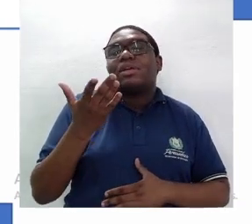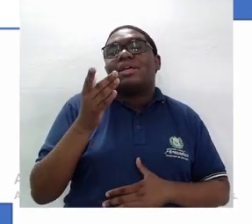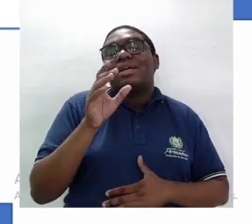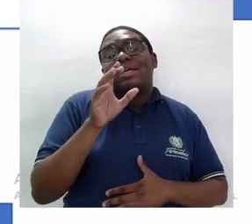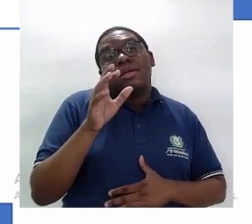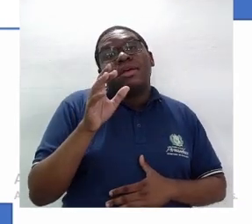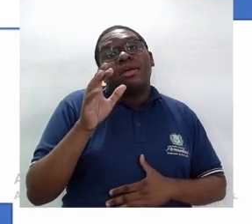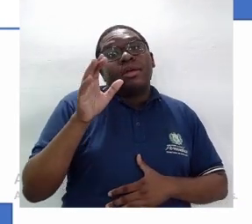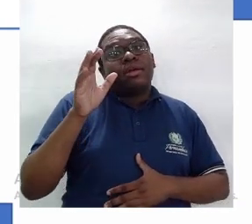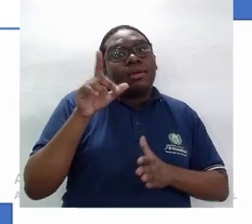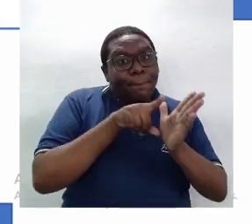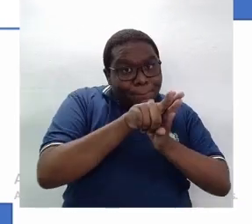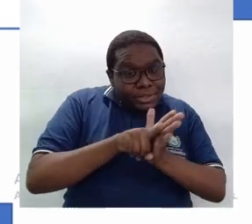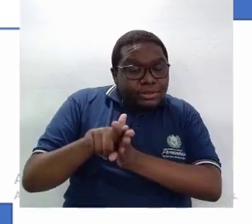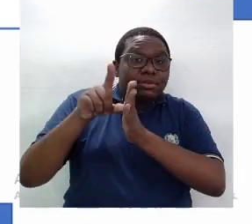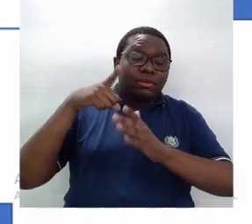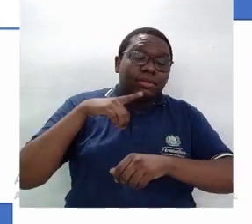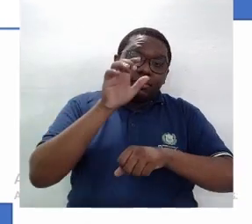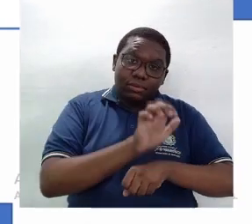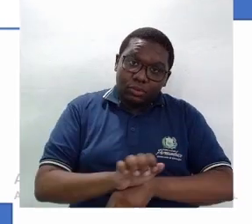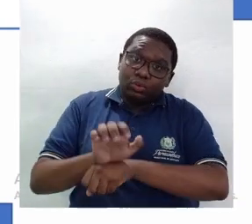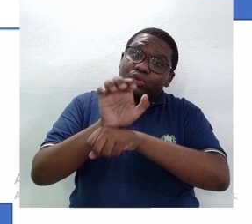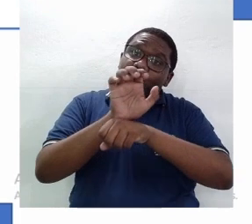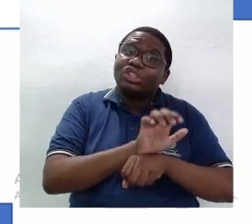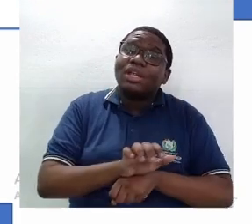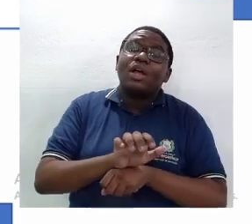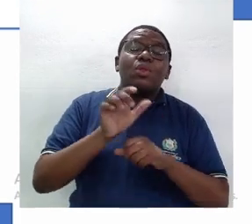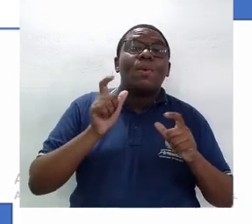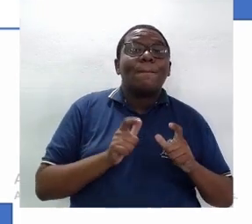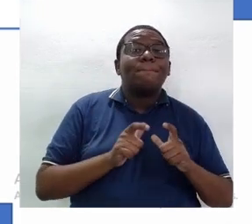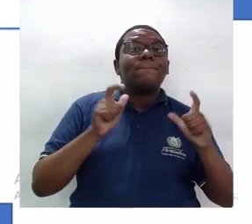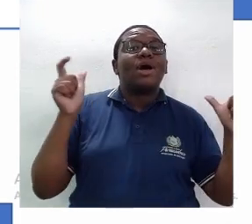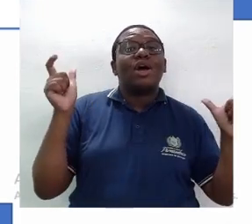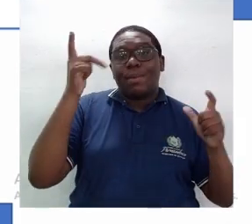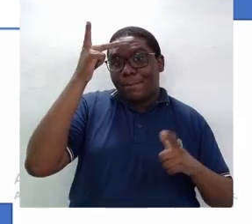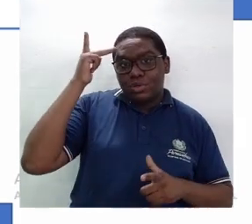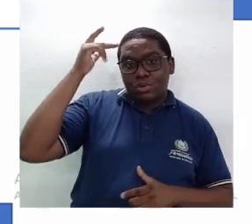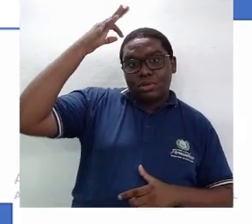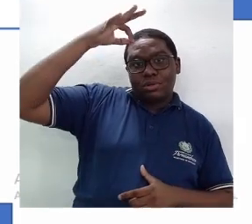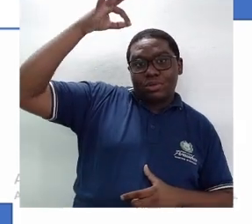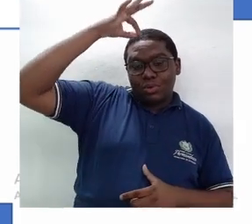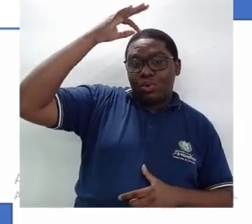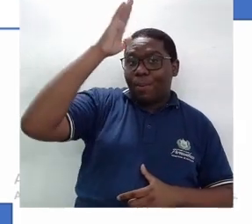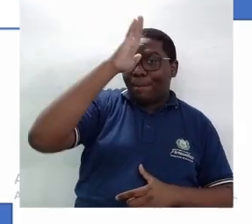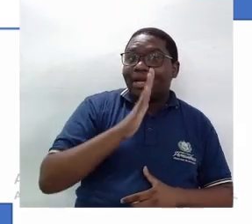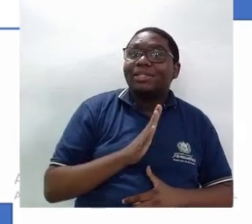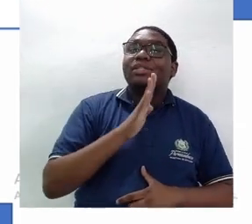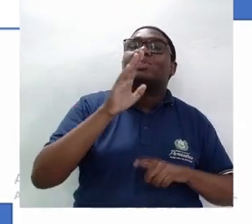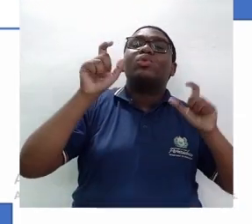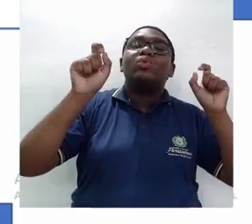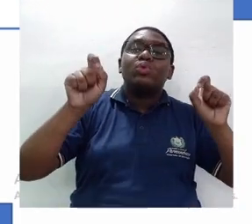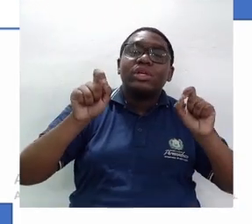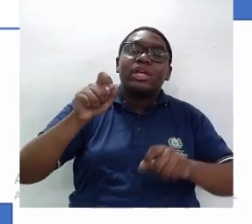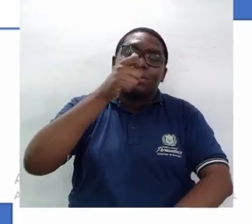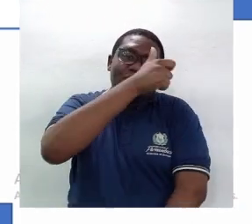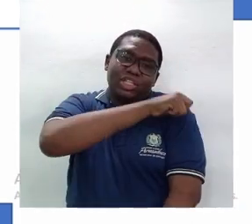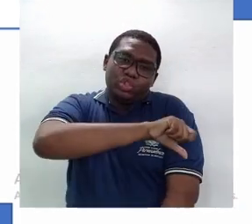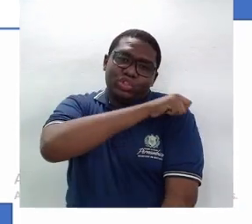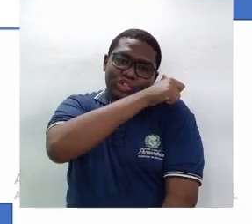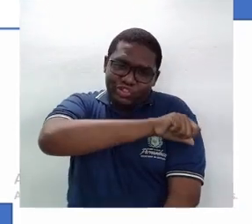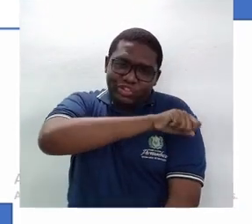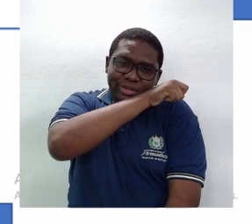o estado com maior proporção de espíritas no Brasil era o Rio de